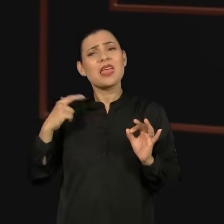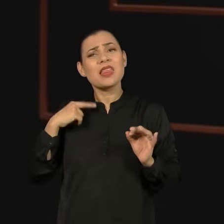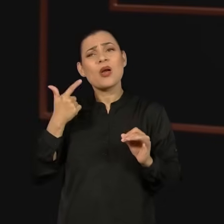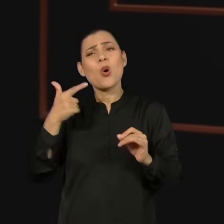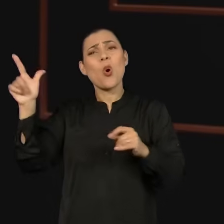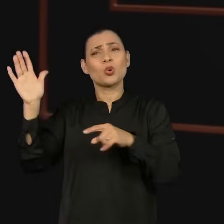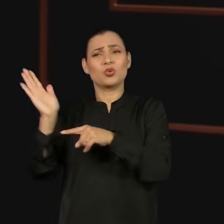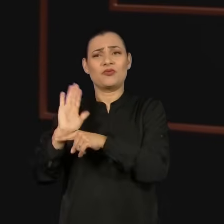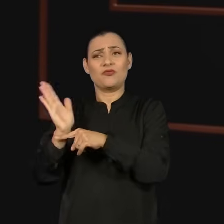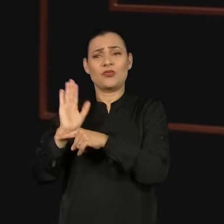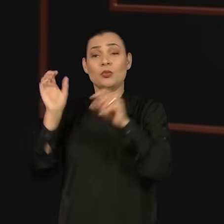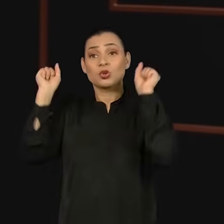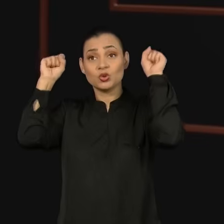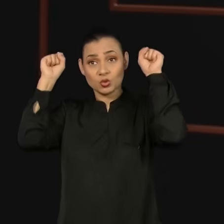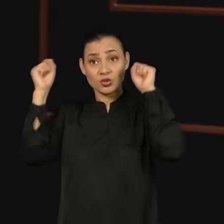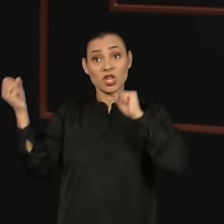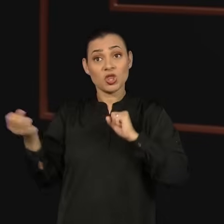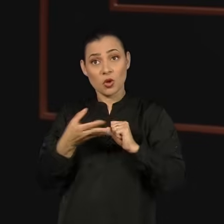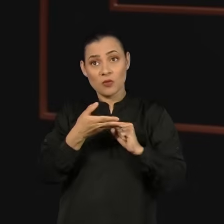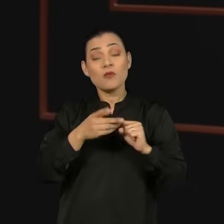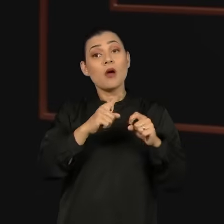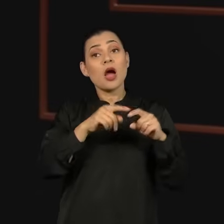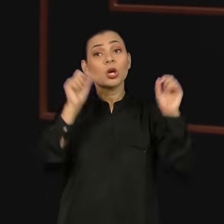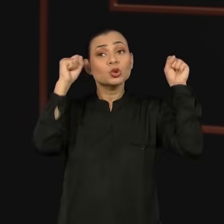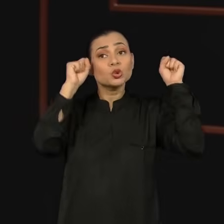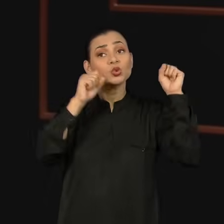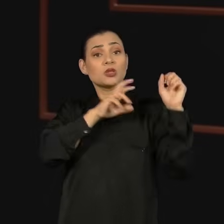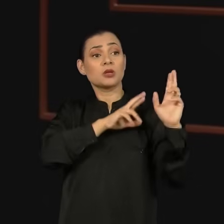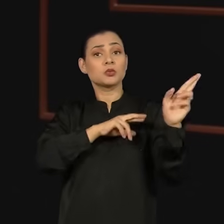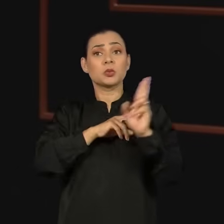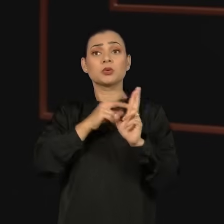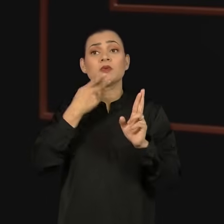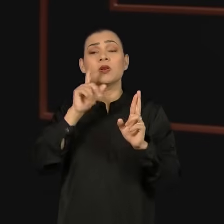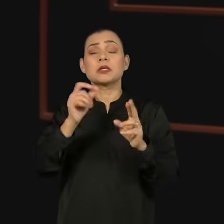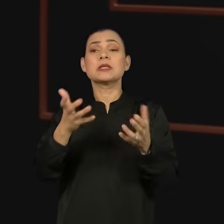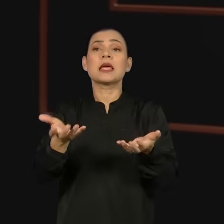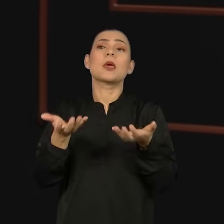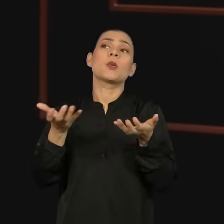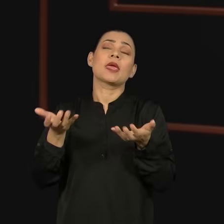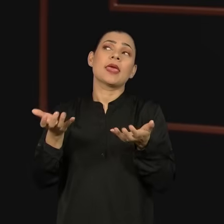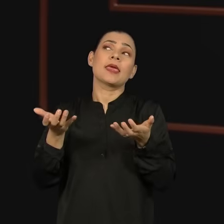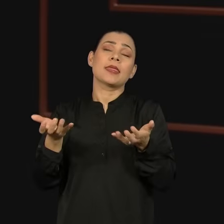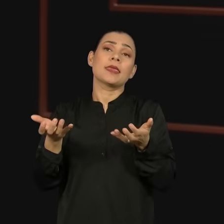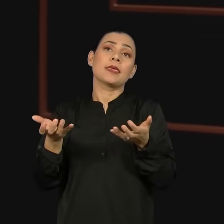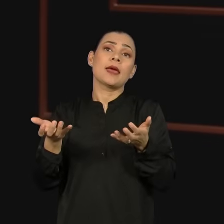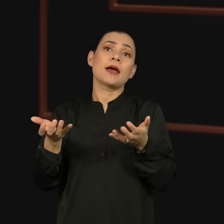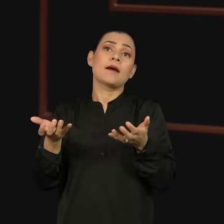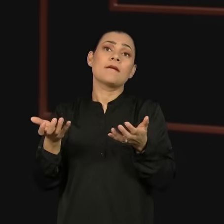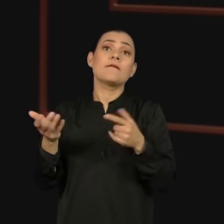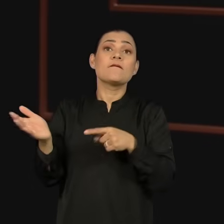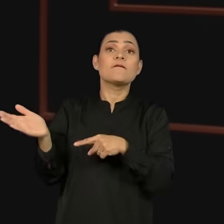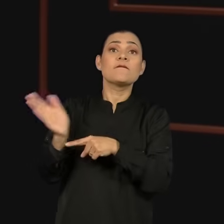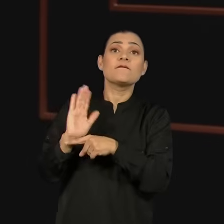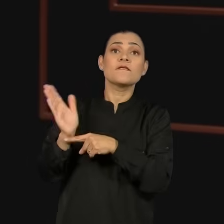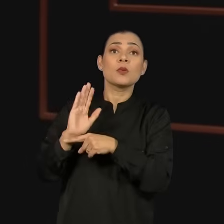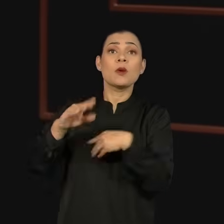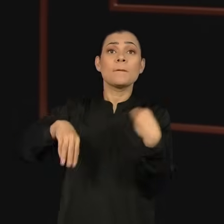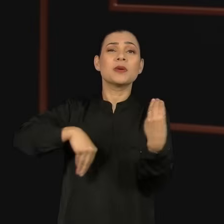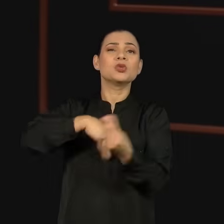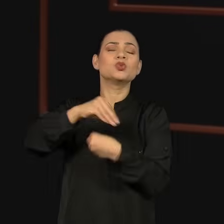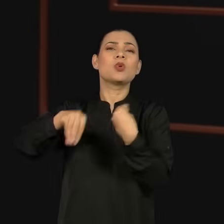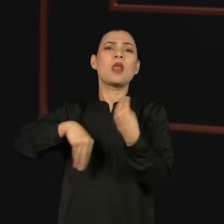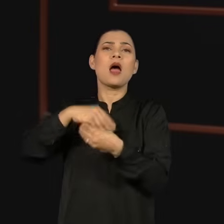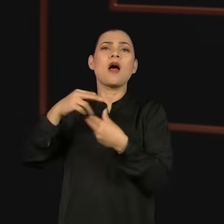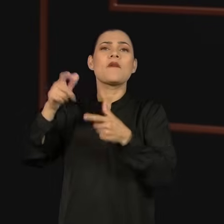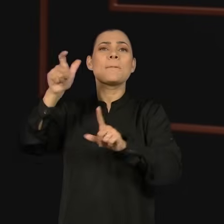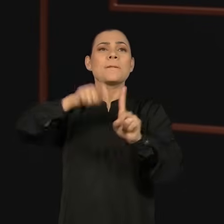filme da Xuxa, e ela tinha falado para ele que ela queria fazer um filme que misturasse